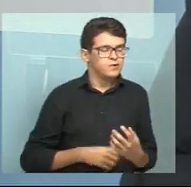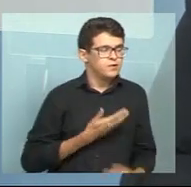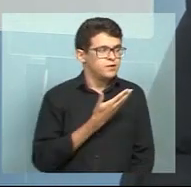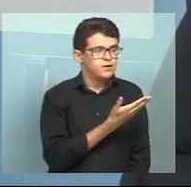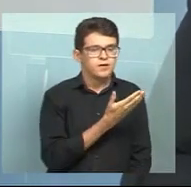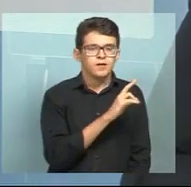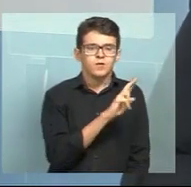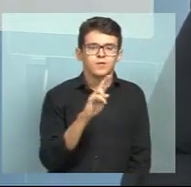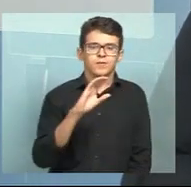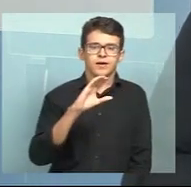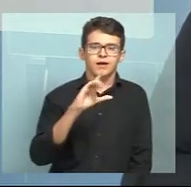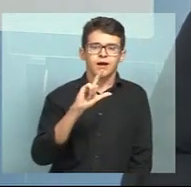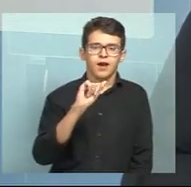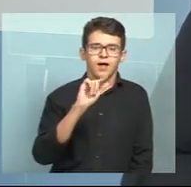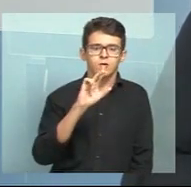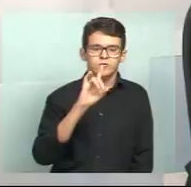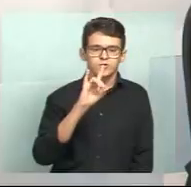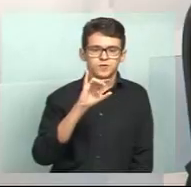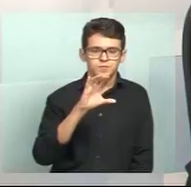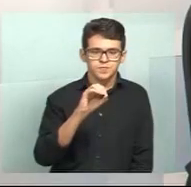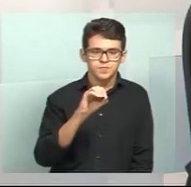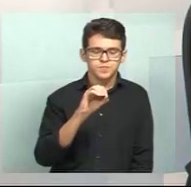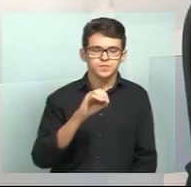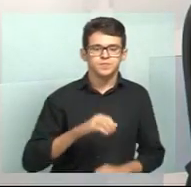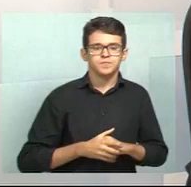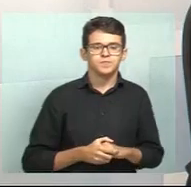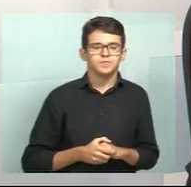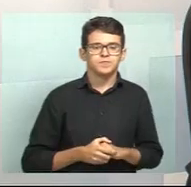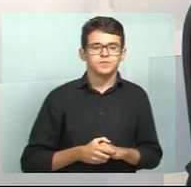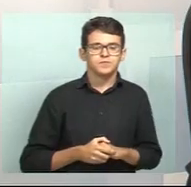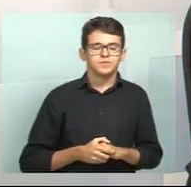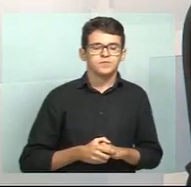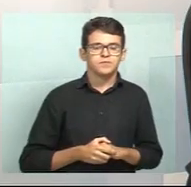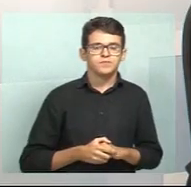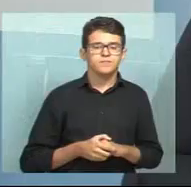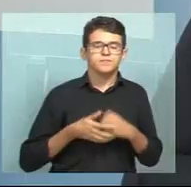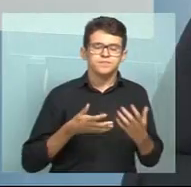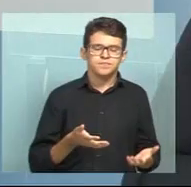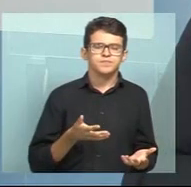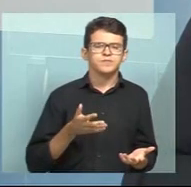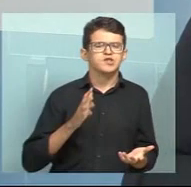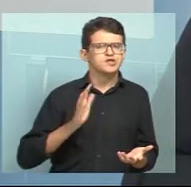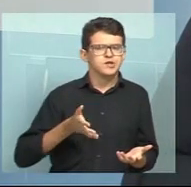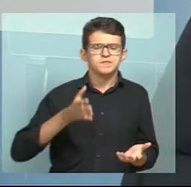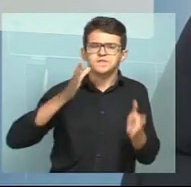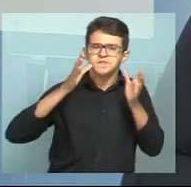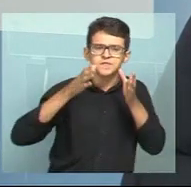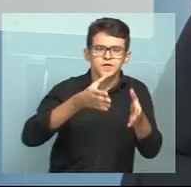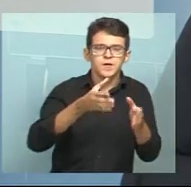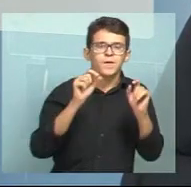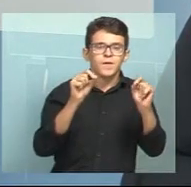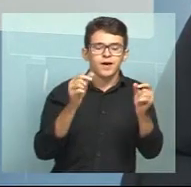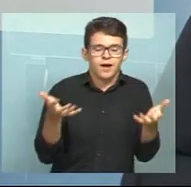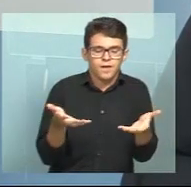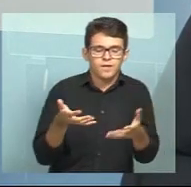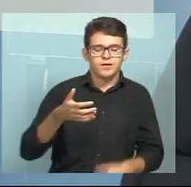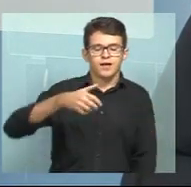Luiz Cláudio Barbosa. E já vamos logo ao ponto. Nesse primeiro bloco, a gente vai analisar a